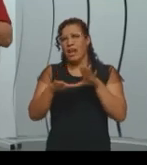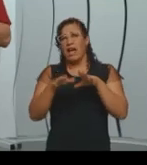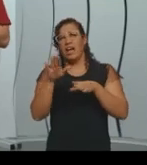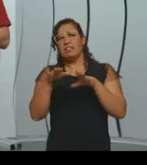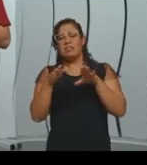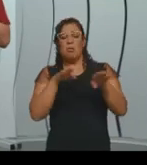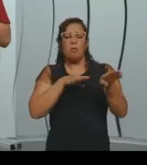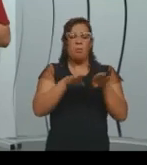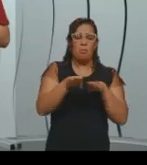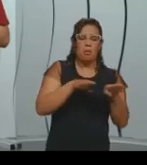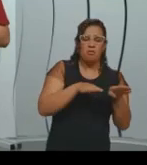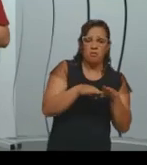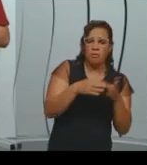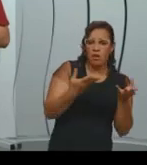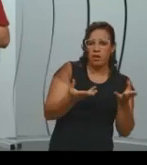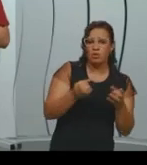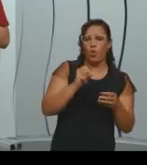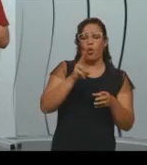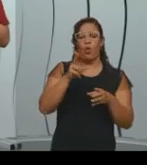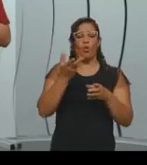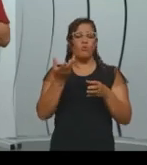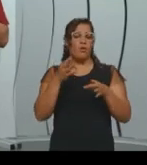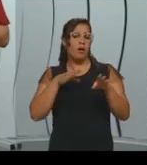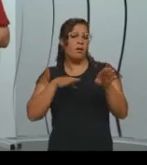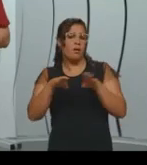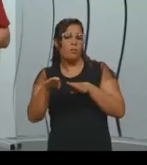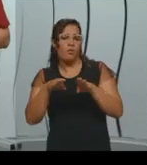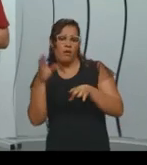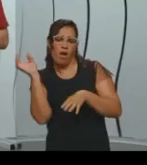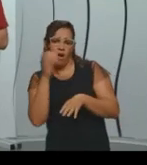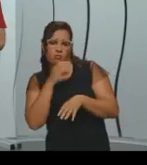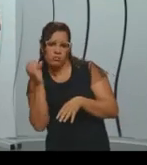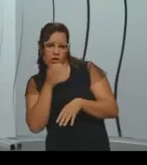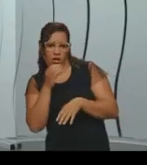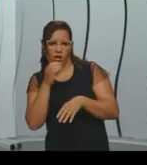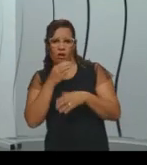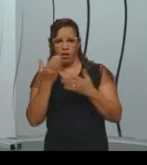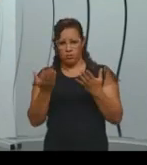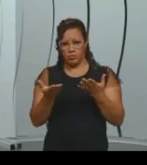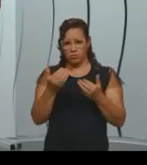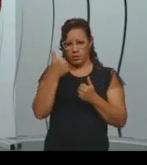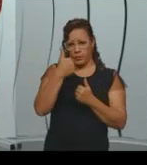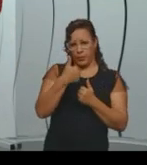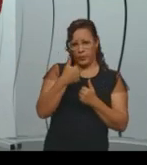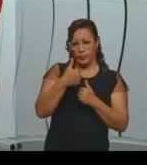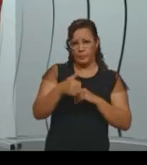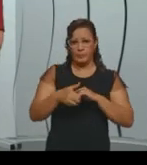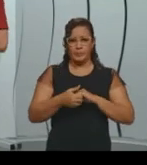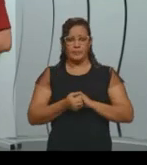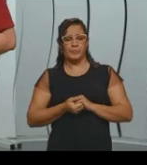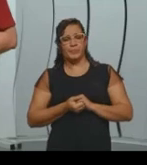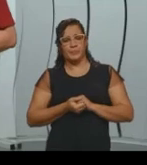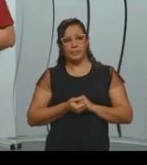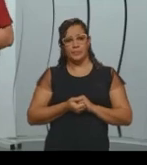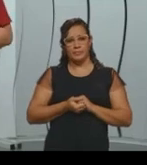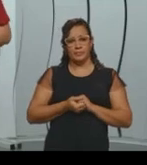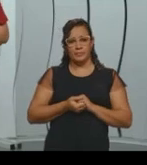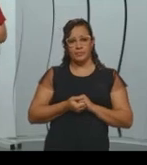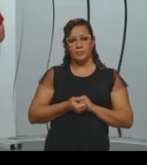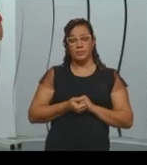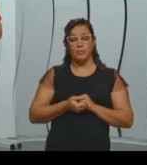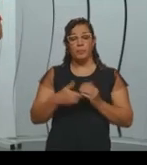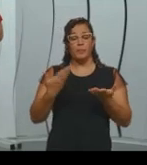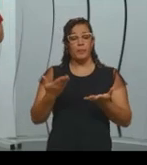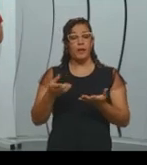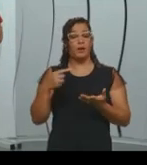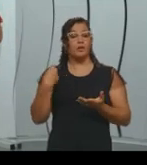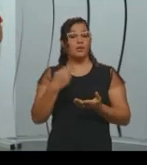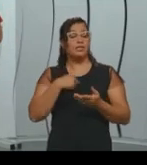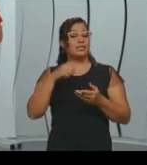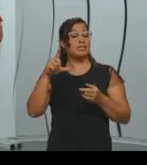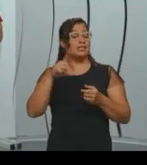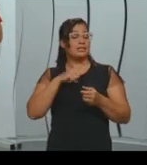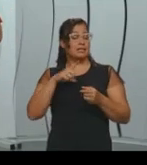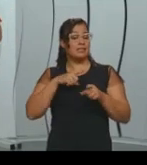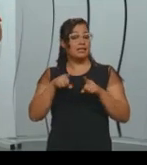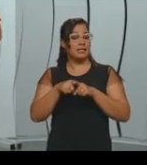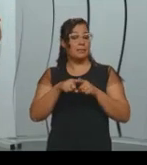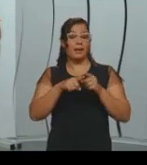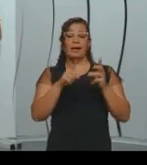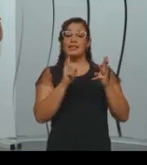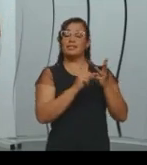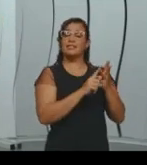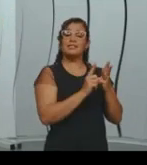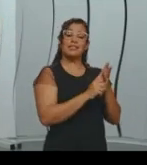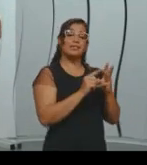movimento uniforme ou de movimento acelerado, tá bom? E nós temos aqui uma terceira